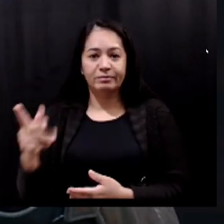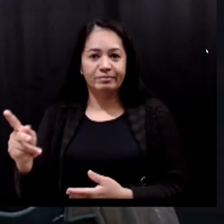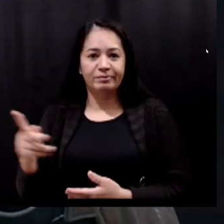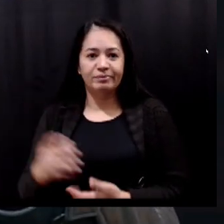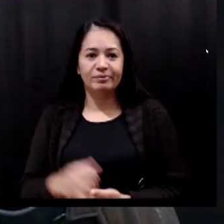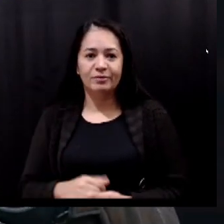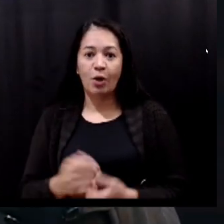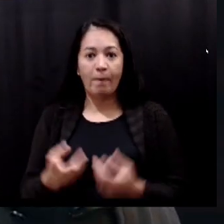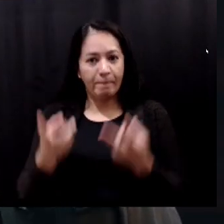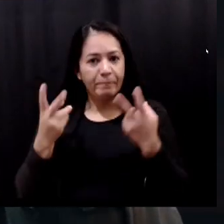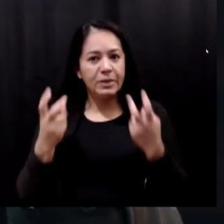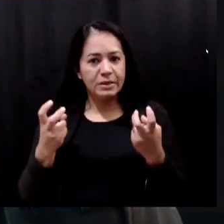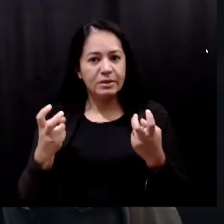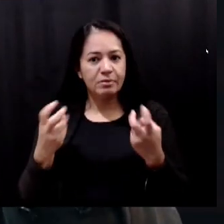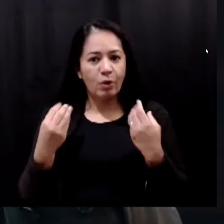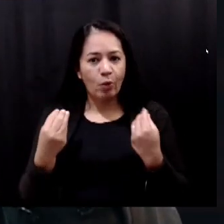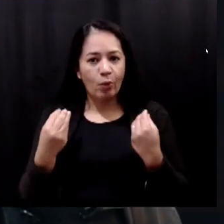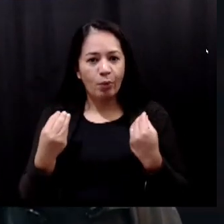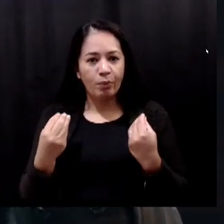que